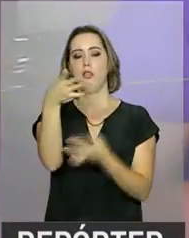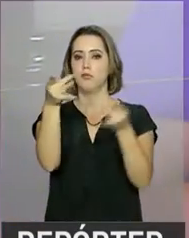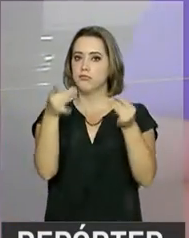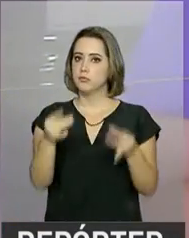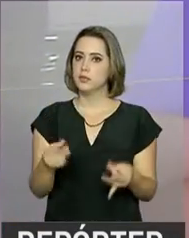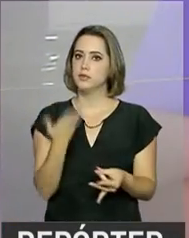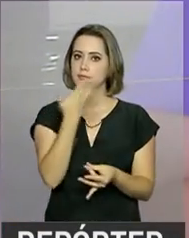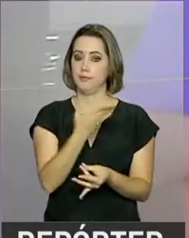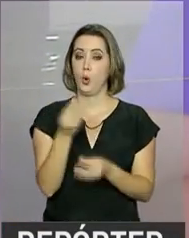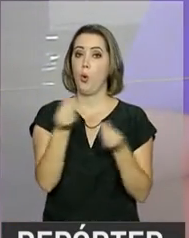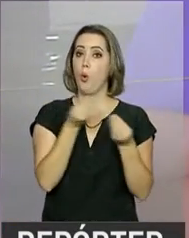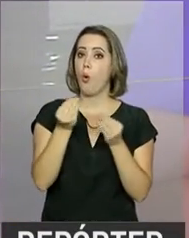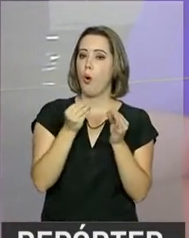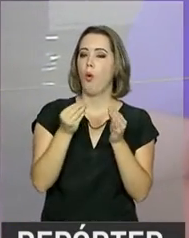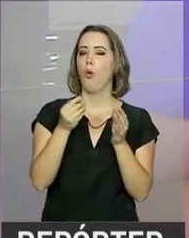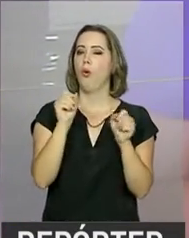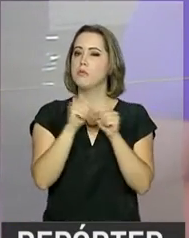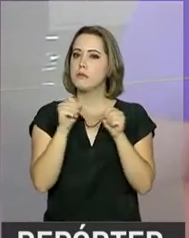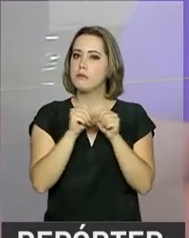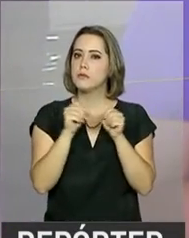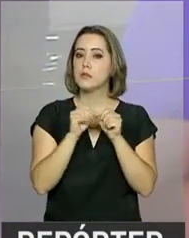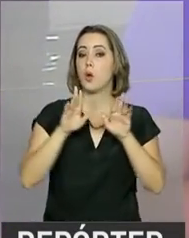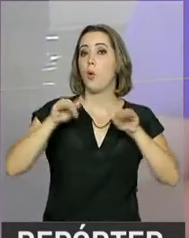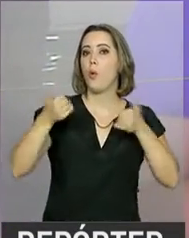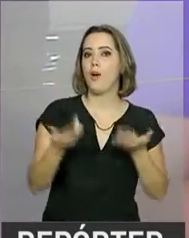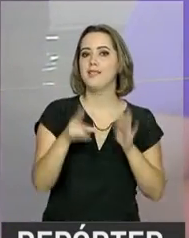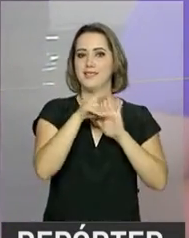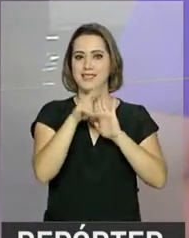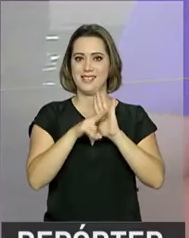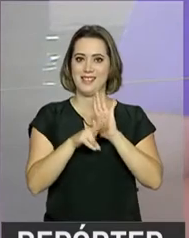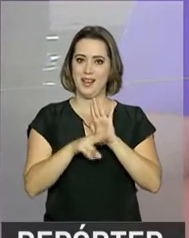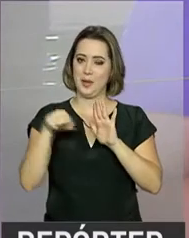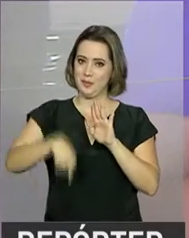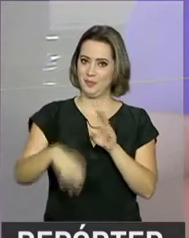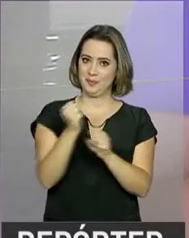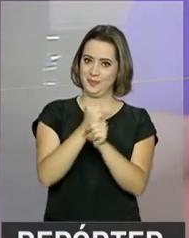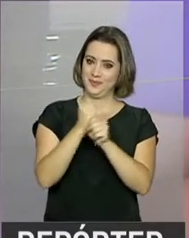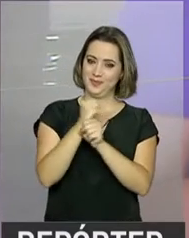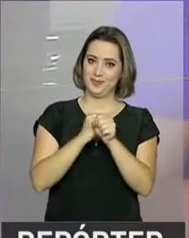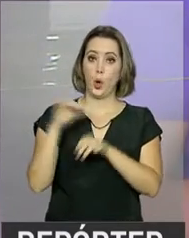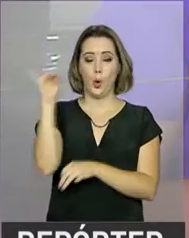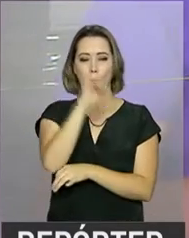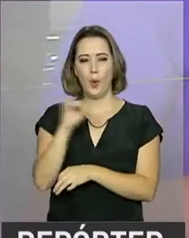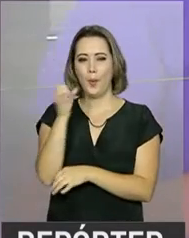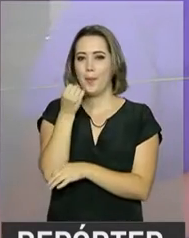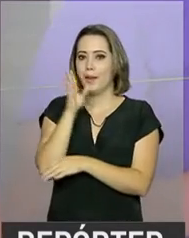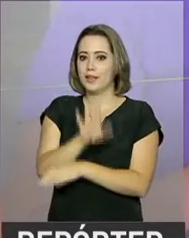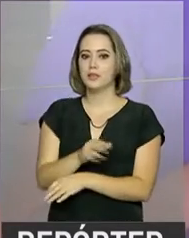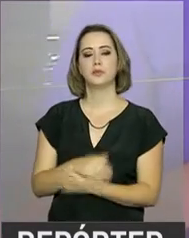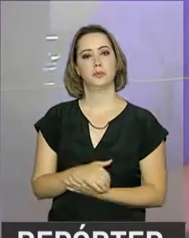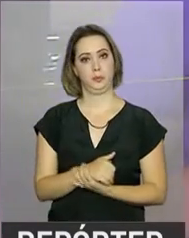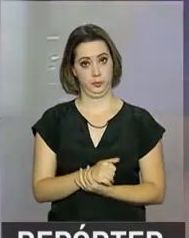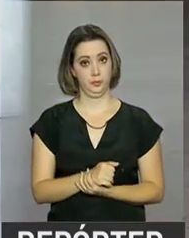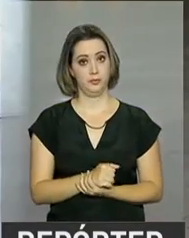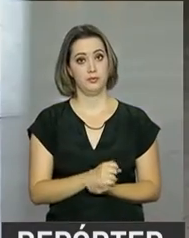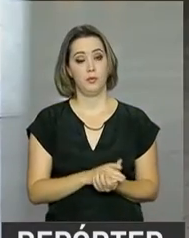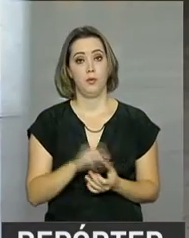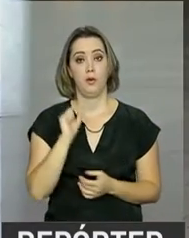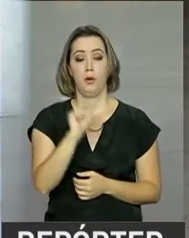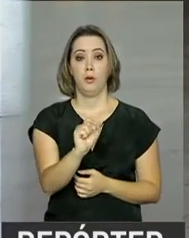fazer a declaração e as novas regras para esse ano agora boa tarde pra você à la roberto bataglini boa tarde a